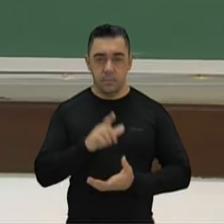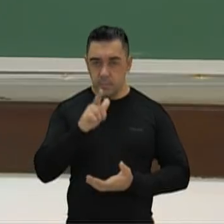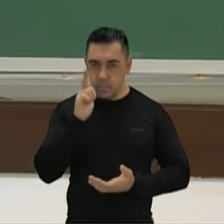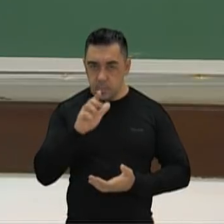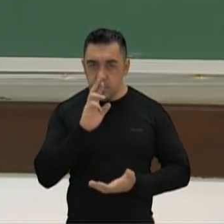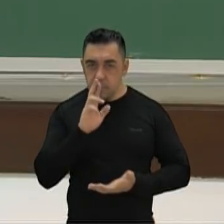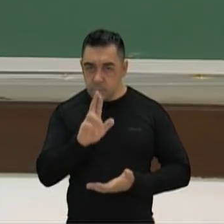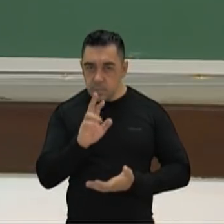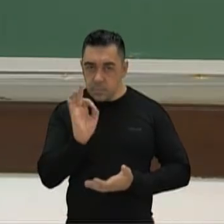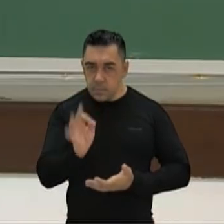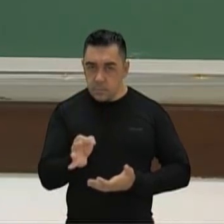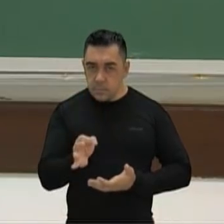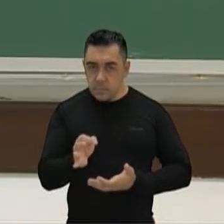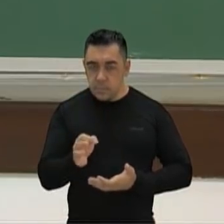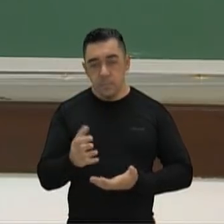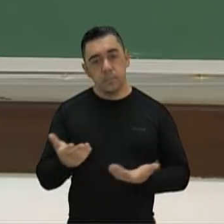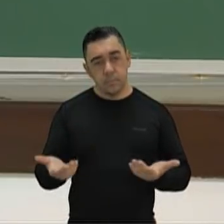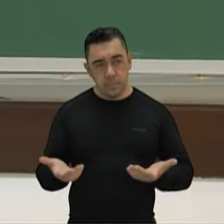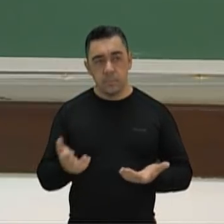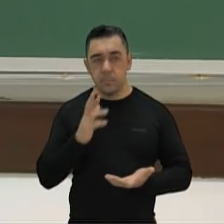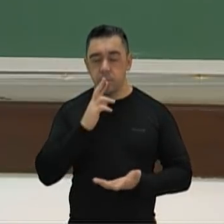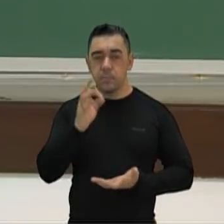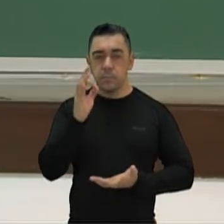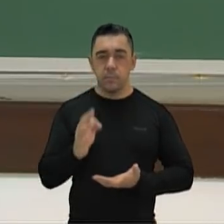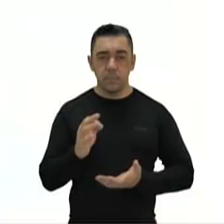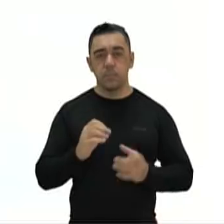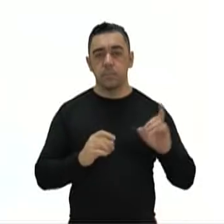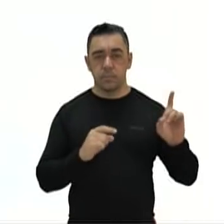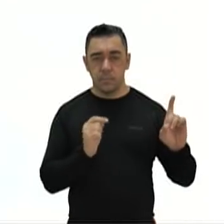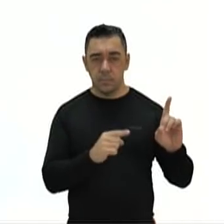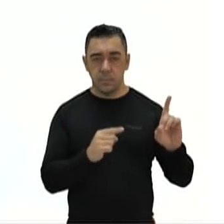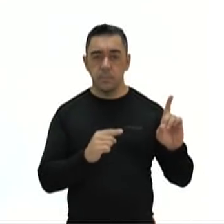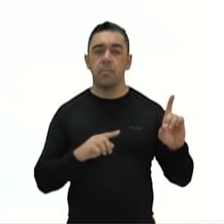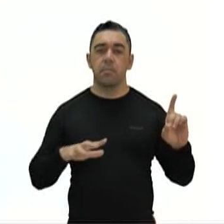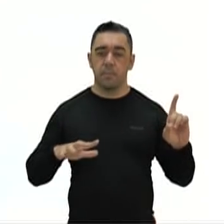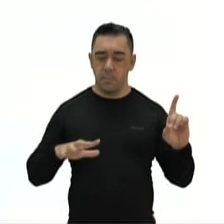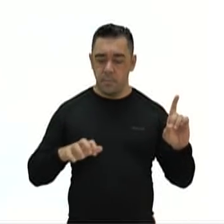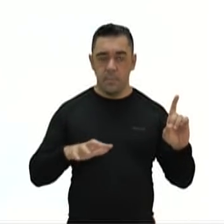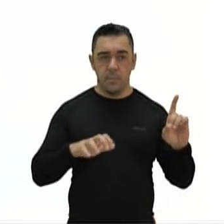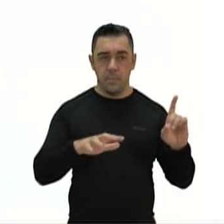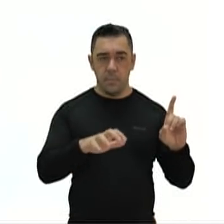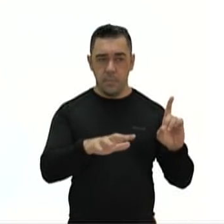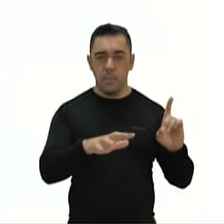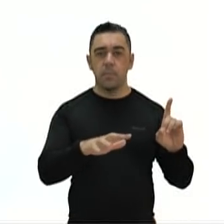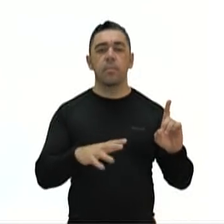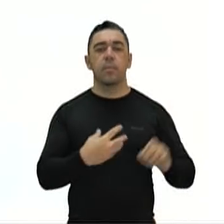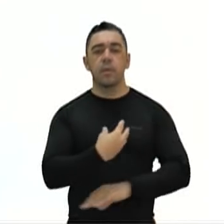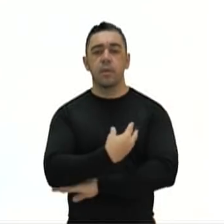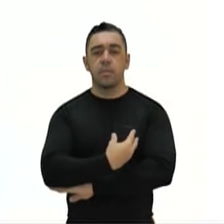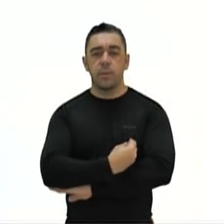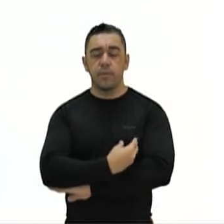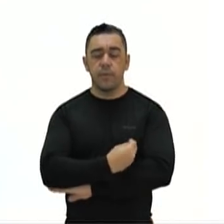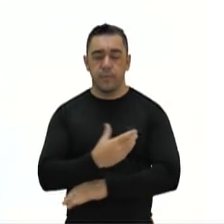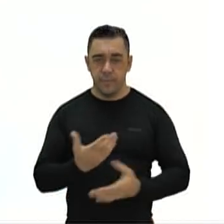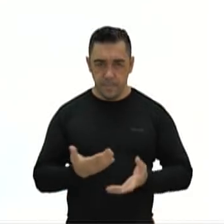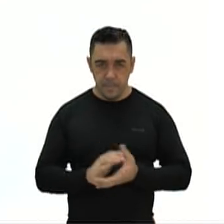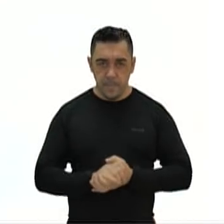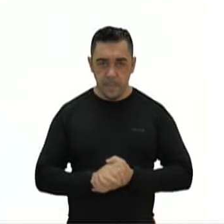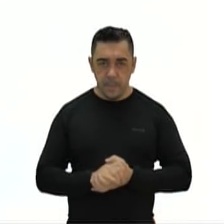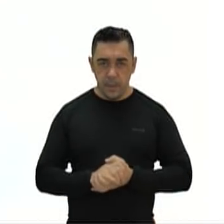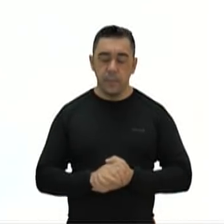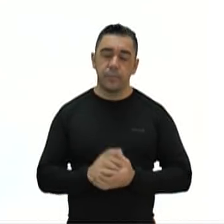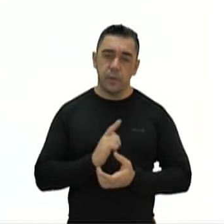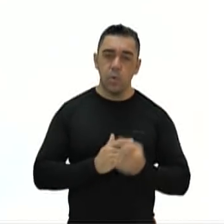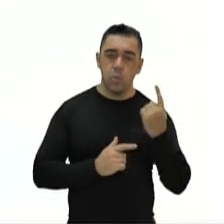Conseguiram responder lá, pessoal? Então, a resposta correta é a letra D. Os seres vivos que são unicelulares são